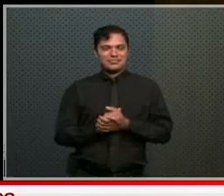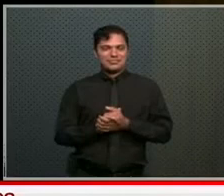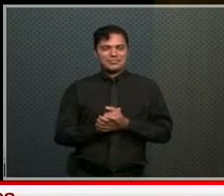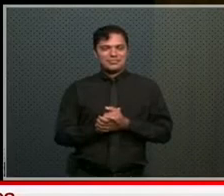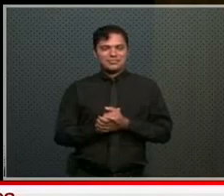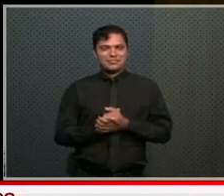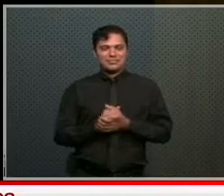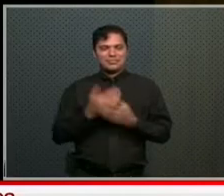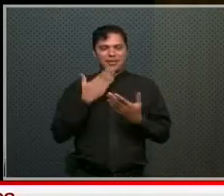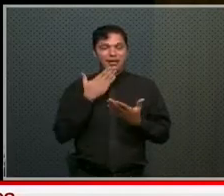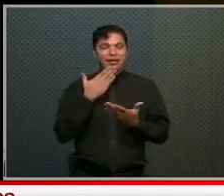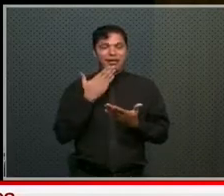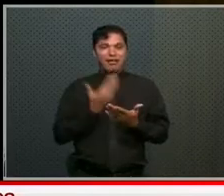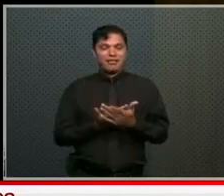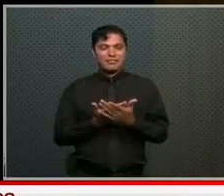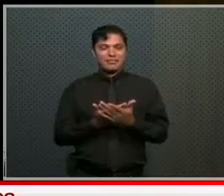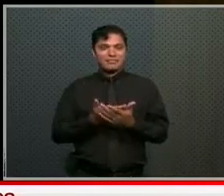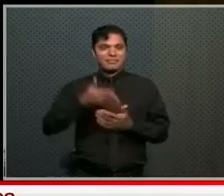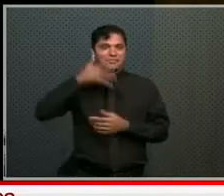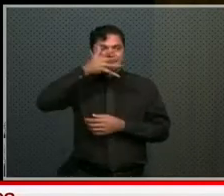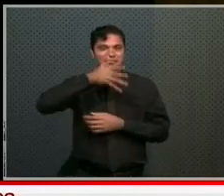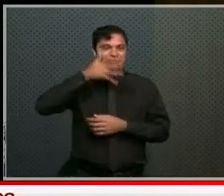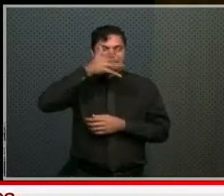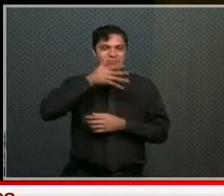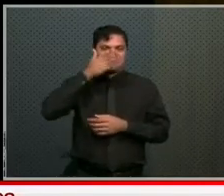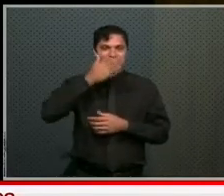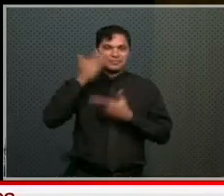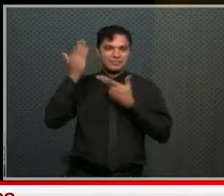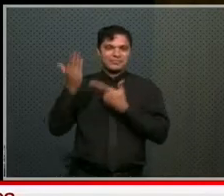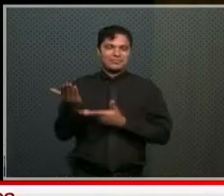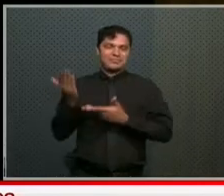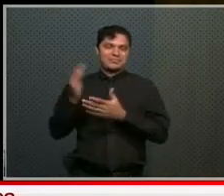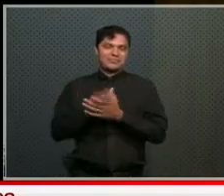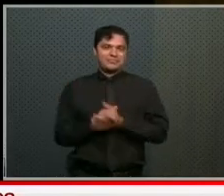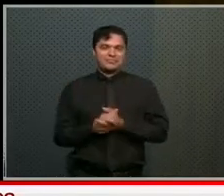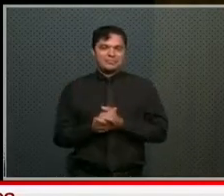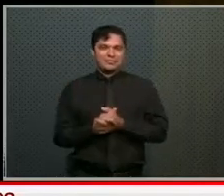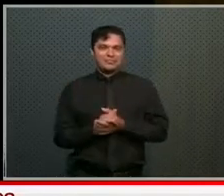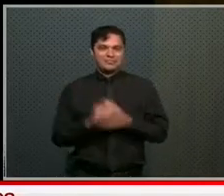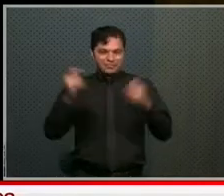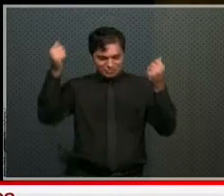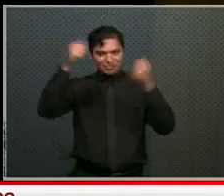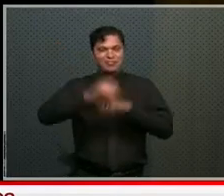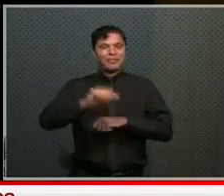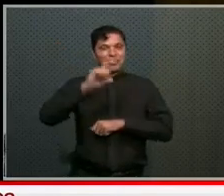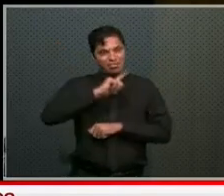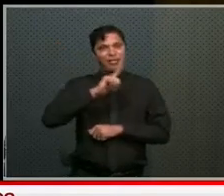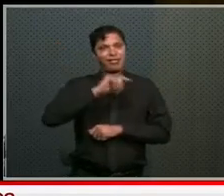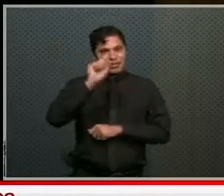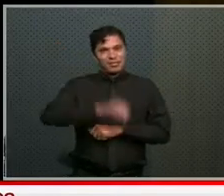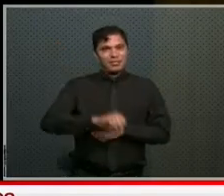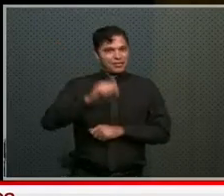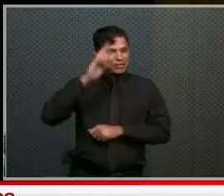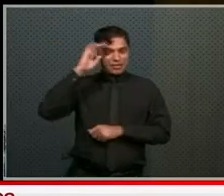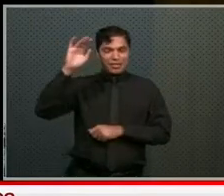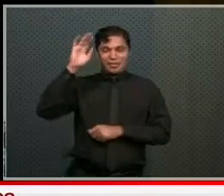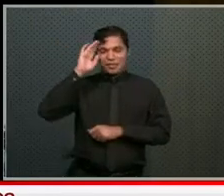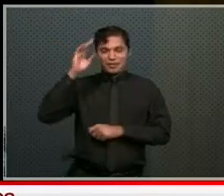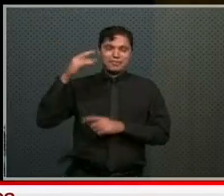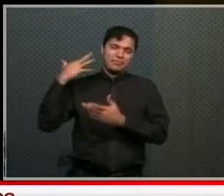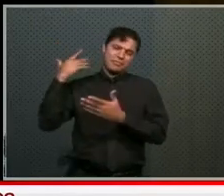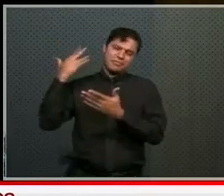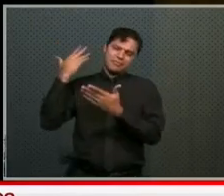Eu fiquei impressionado com pronunciamento de alquimário eu sei da Inteligência dele da capacidade mas não imaginei que ele fosse buscar